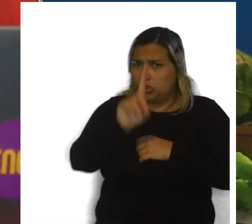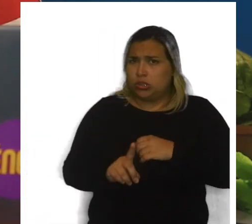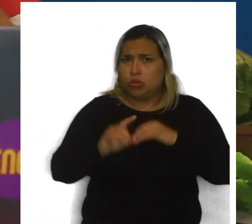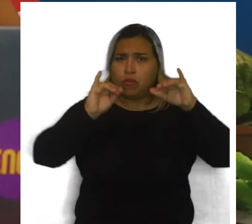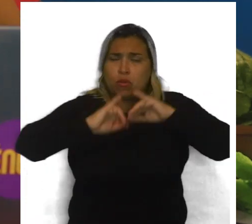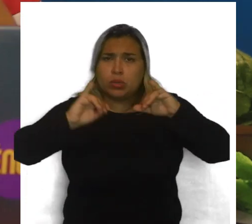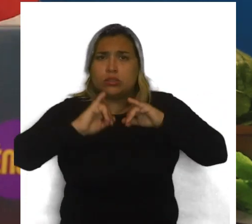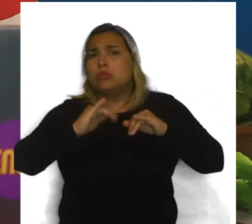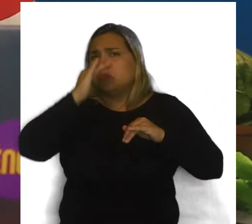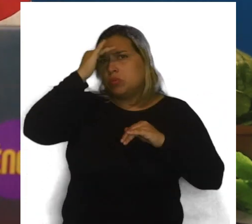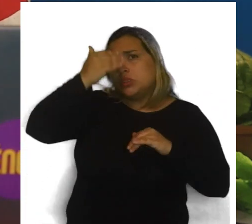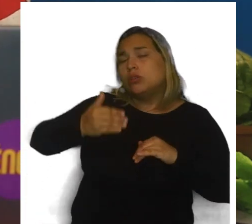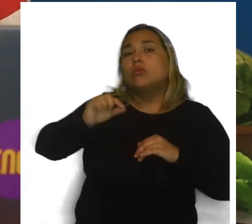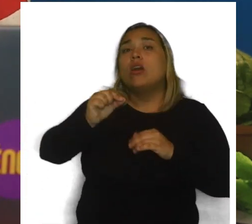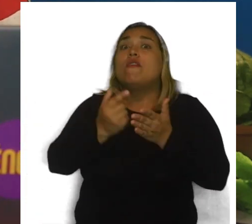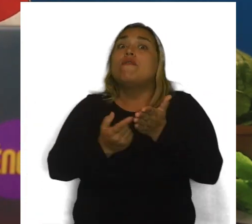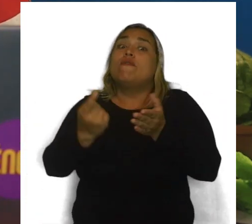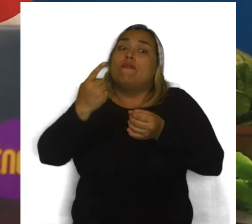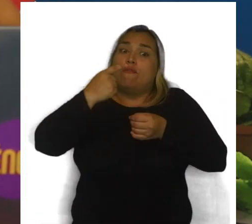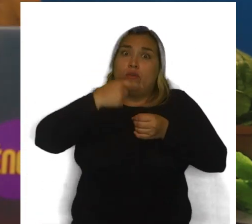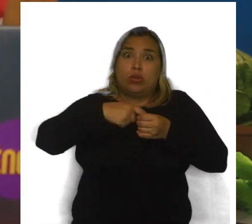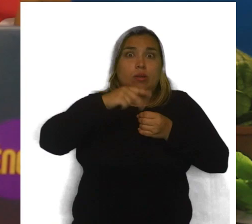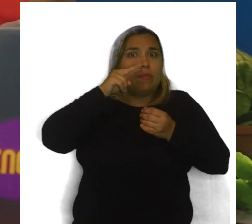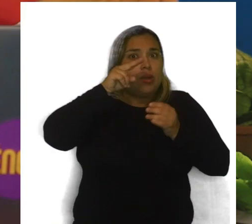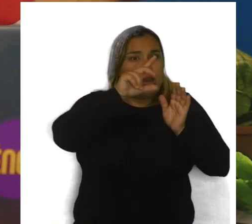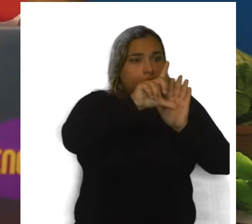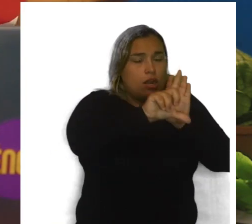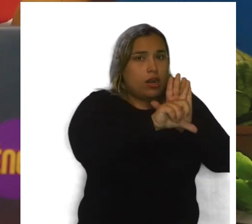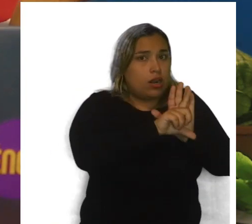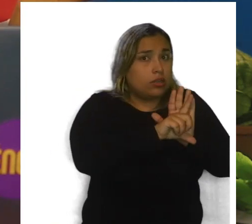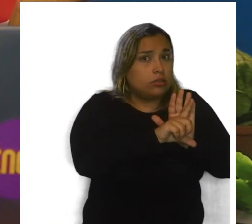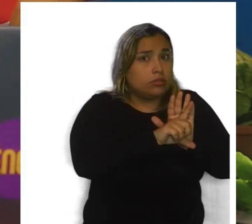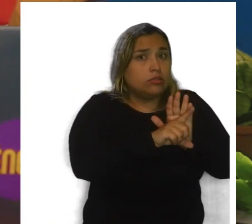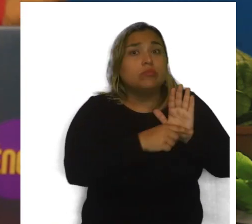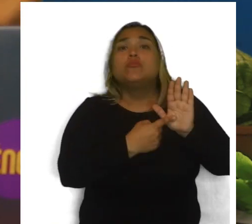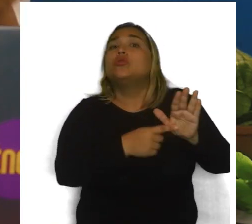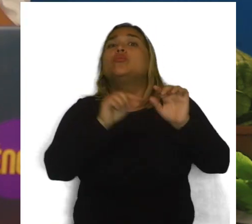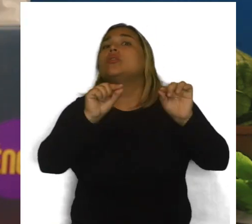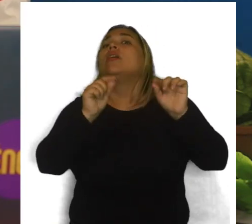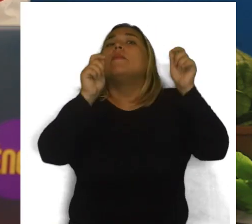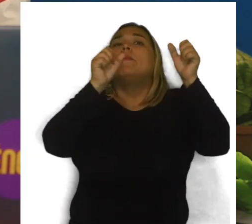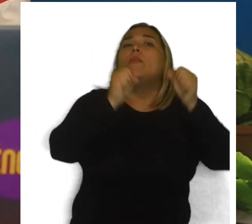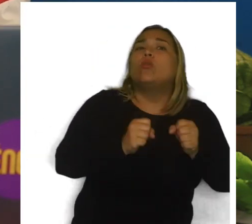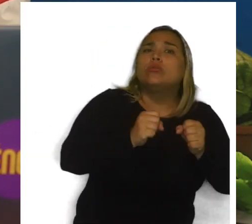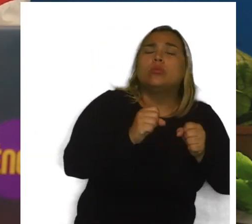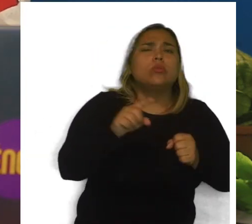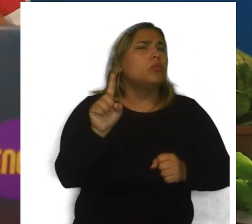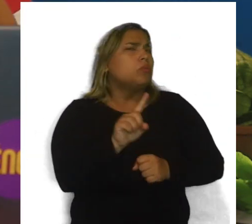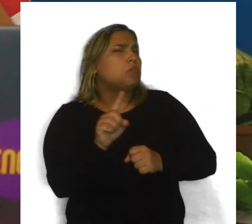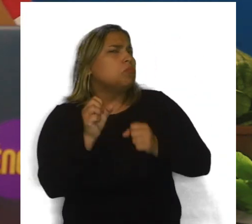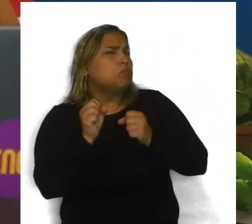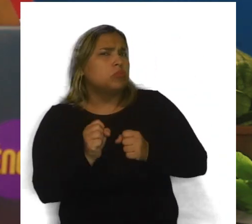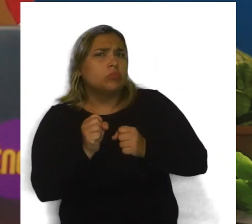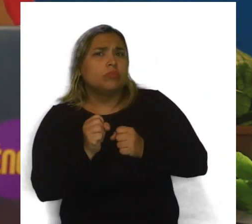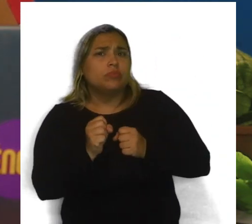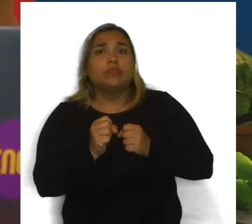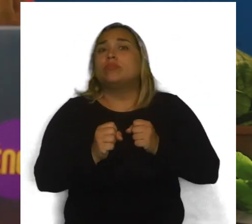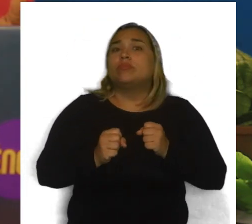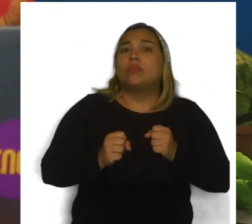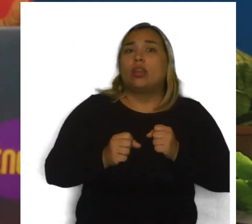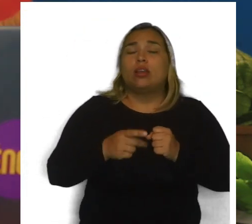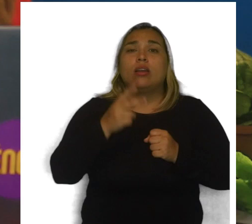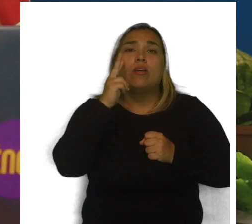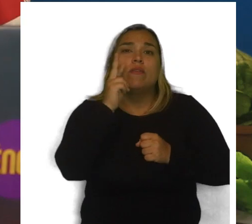informação, sempre volte para a lei. O que diz lá que pode? O que não pode? Os casos de negativa